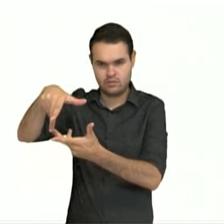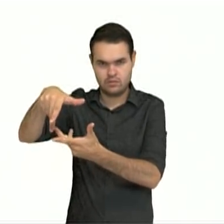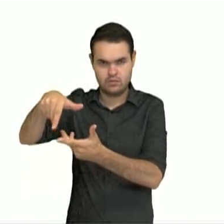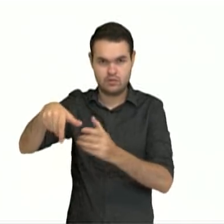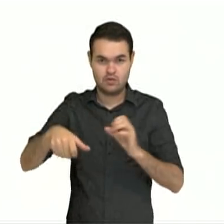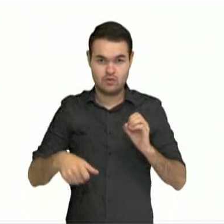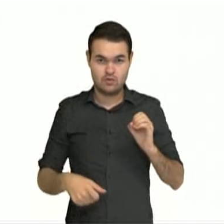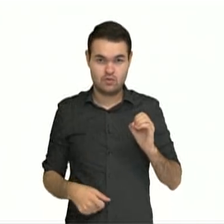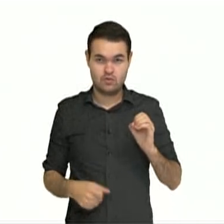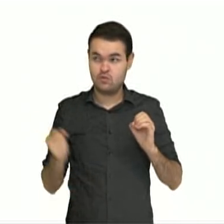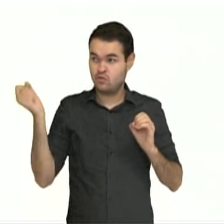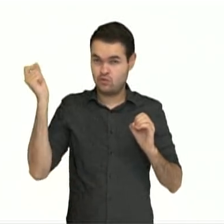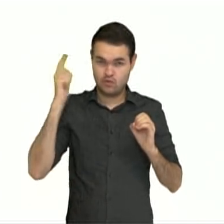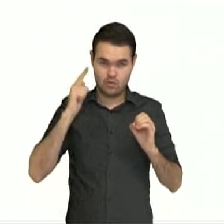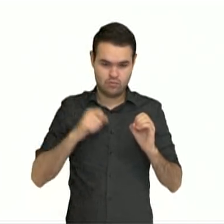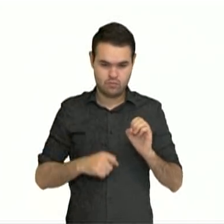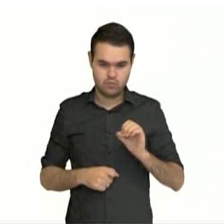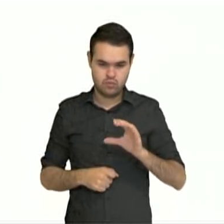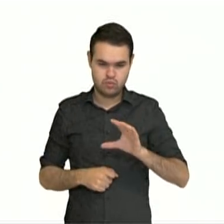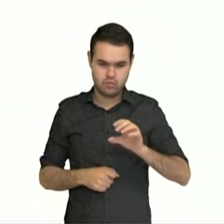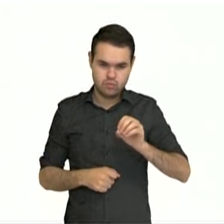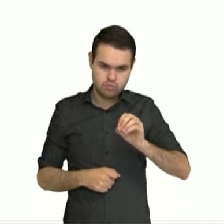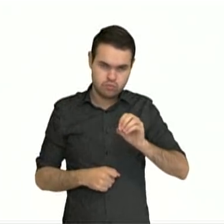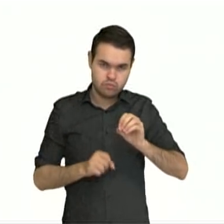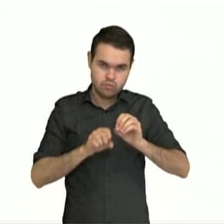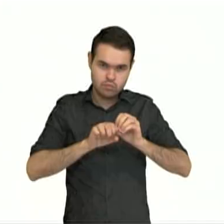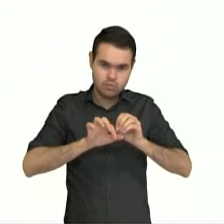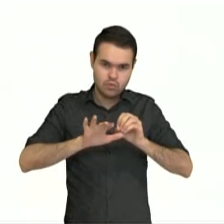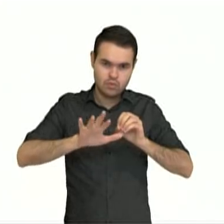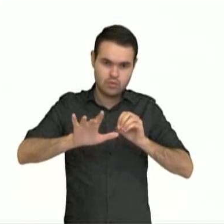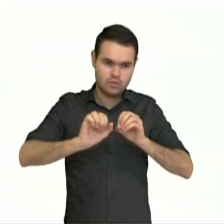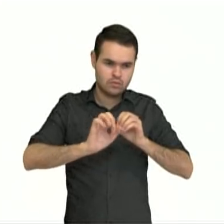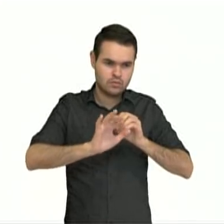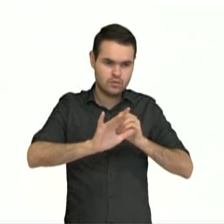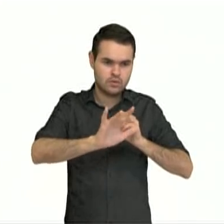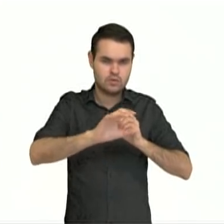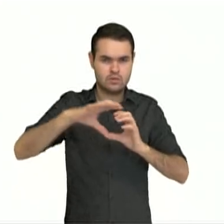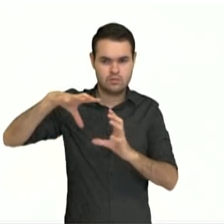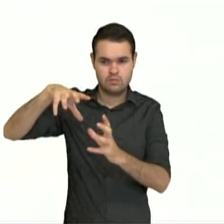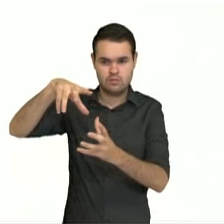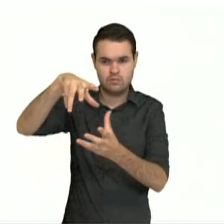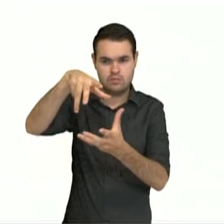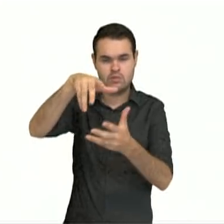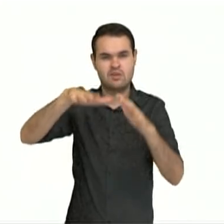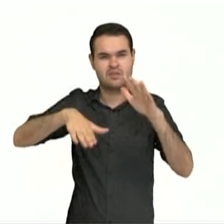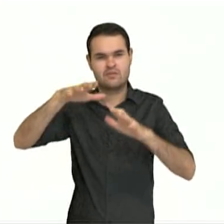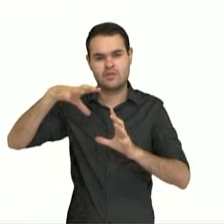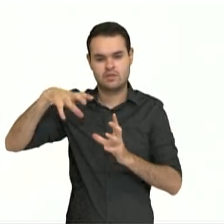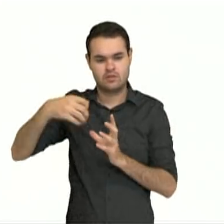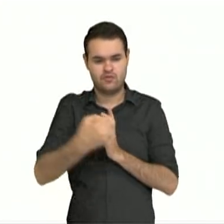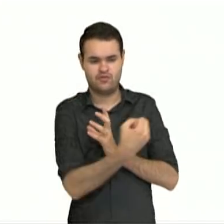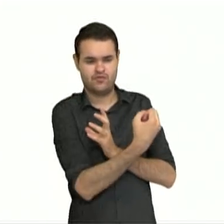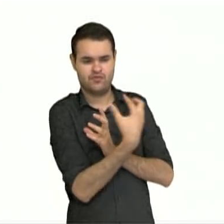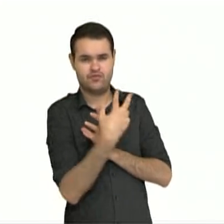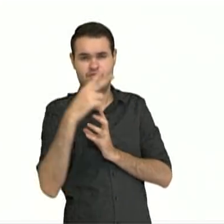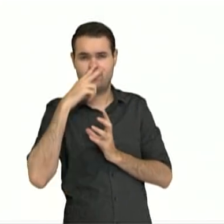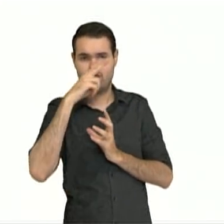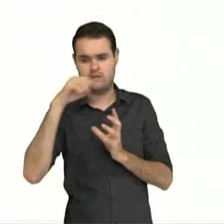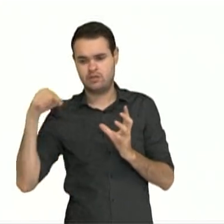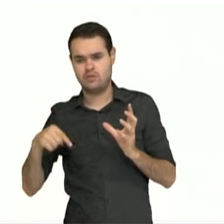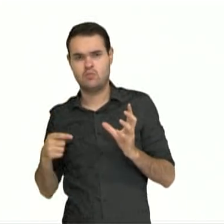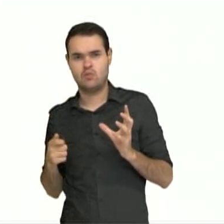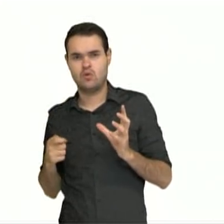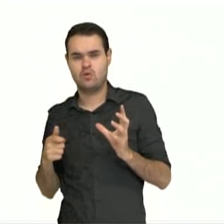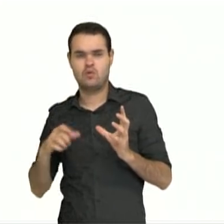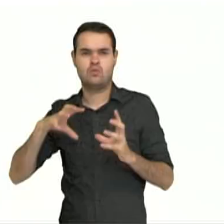quantidade de luz e calor, e dependendo da parte do planeta vai receber muito mais luz e calor ao longo do ano, nós temos